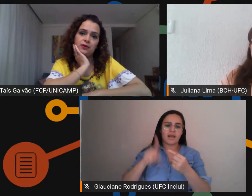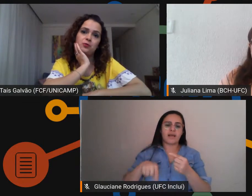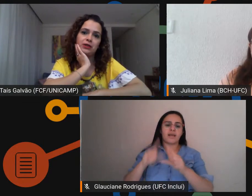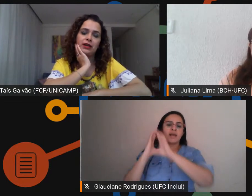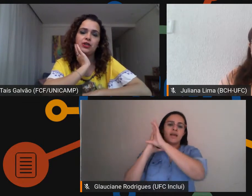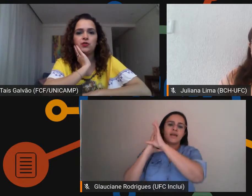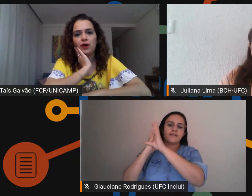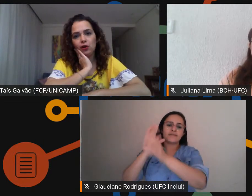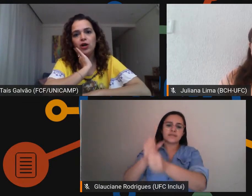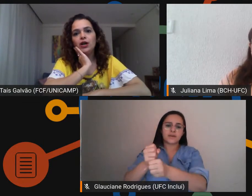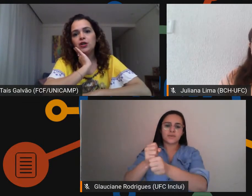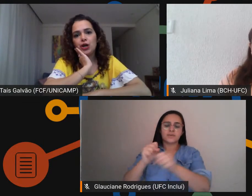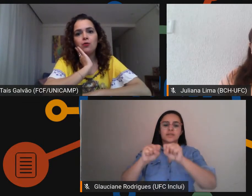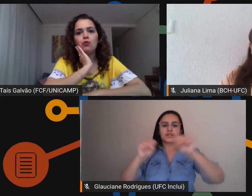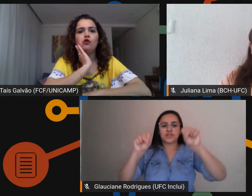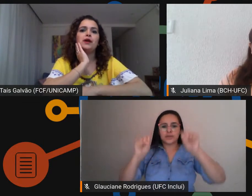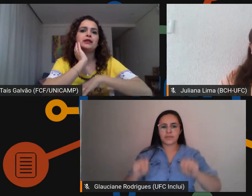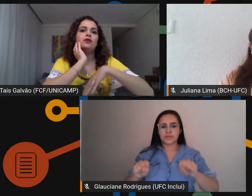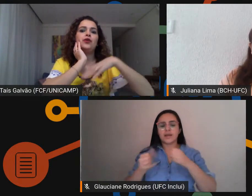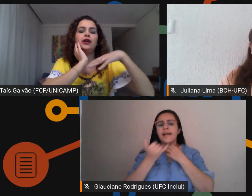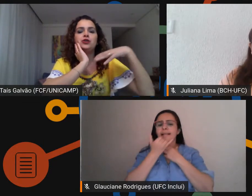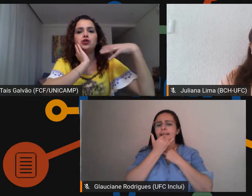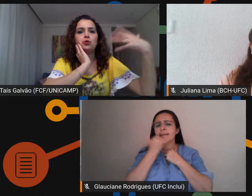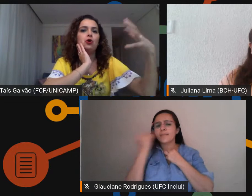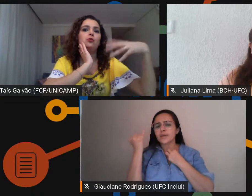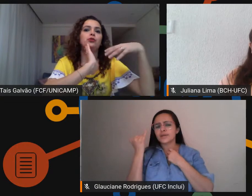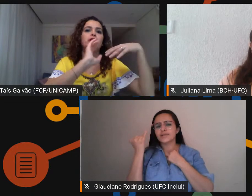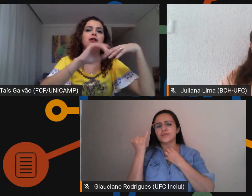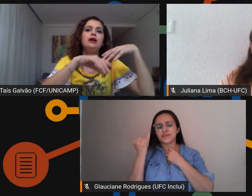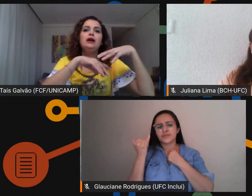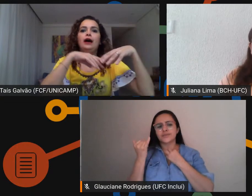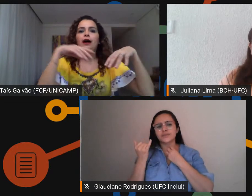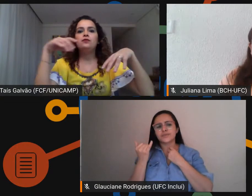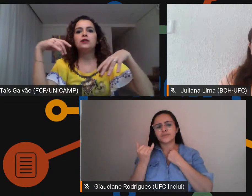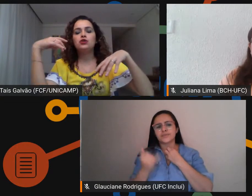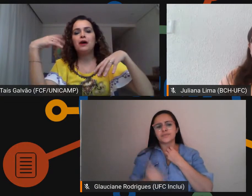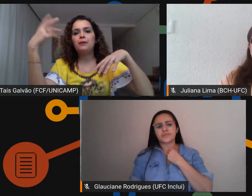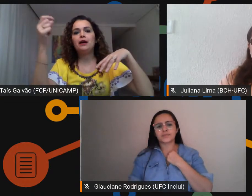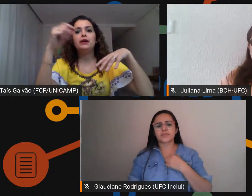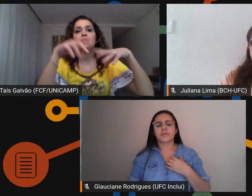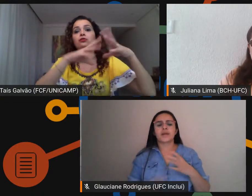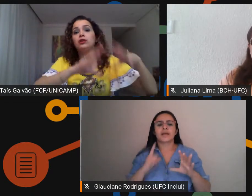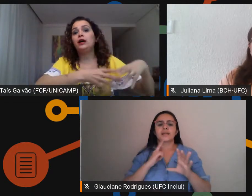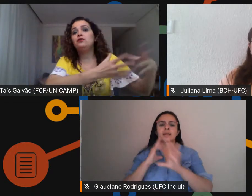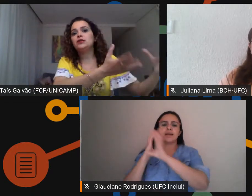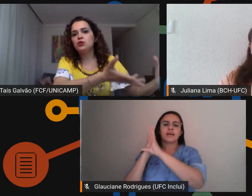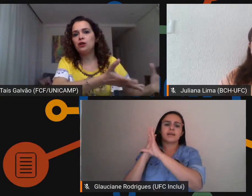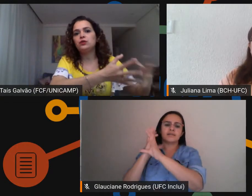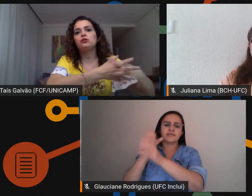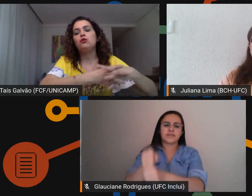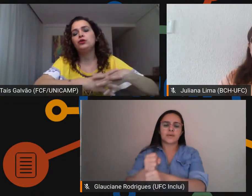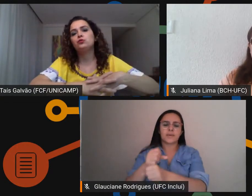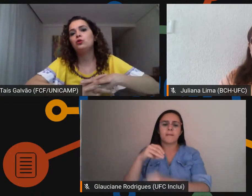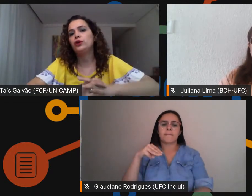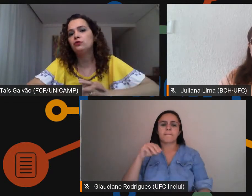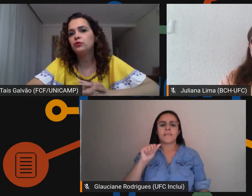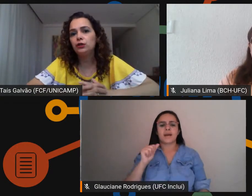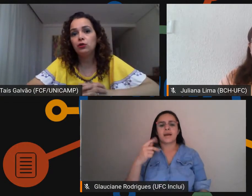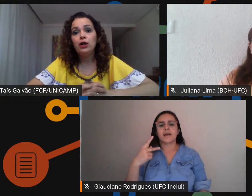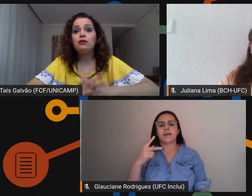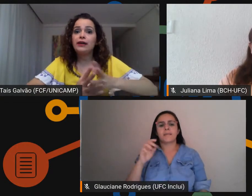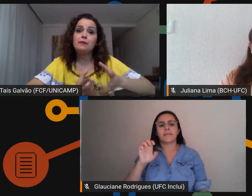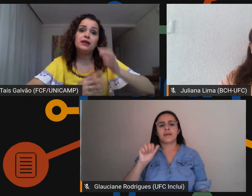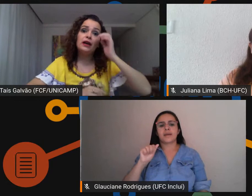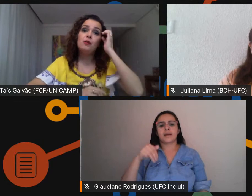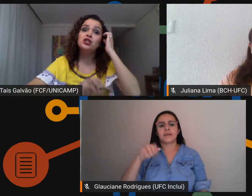sua pergunta, né? A gente falou de algumas, né? Fora de escopo, tem a revisão de mapeamento, tem a revisão de revisões, o